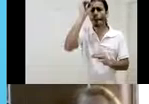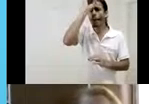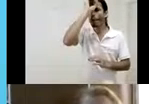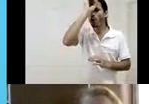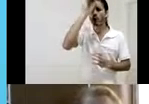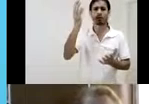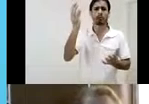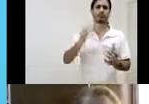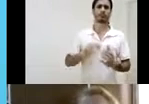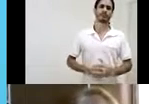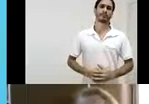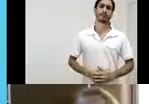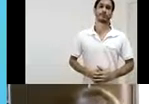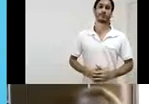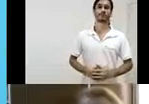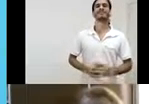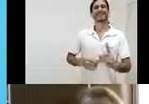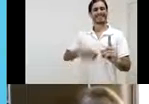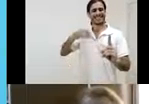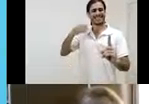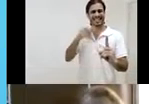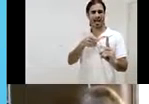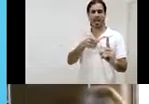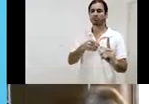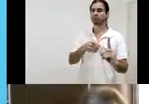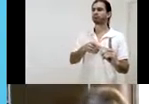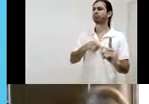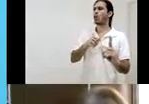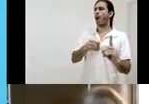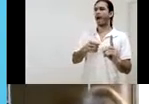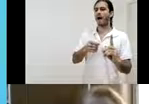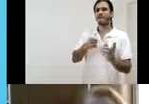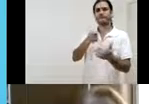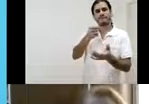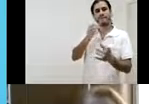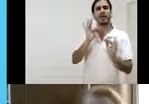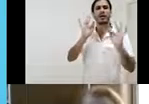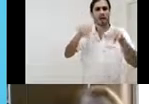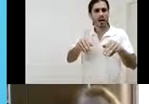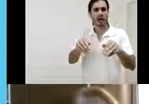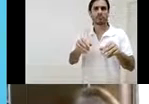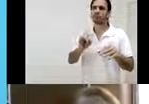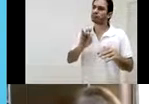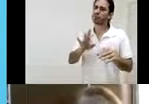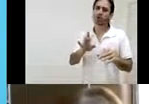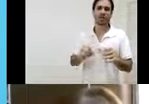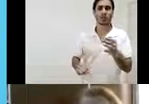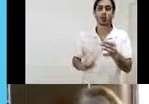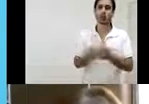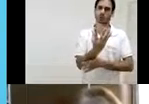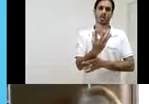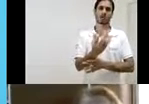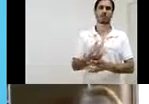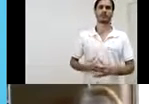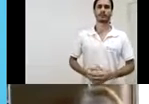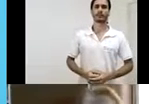subjugada pela finalidade da execução. Então, há muitas pesquisas, sobretudo aqui no Brasil, na década de 60,